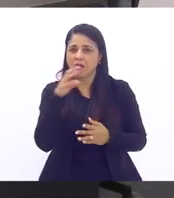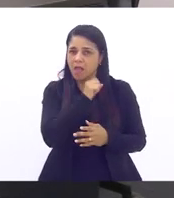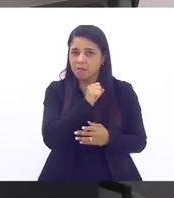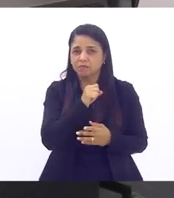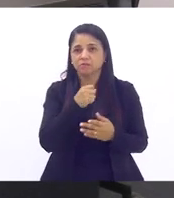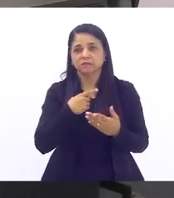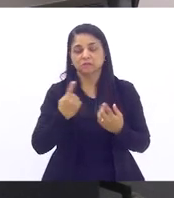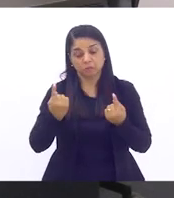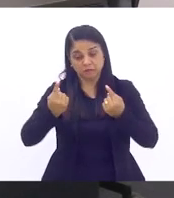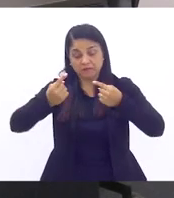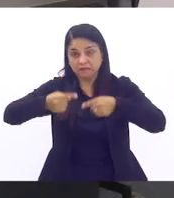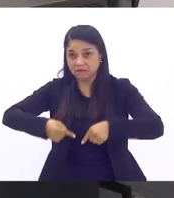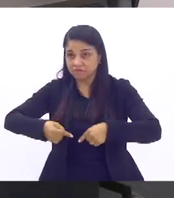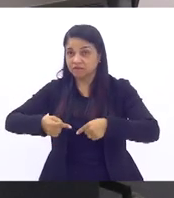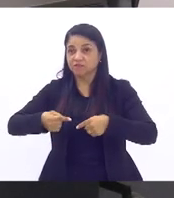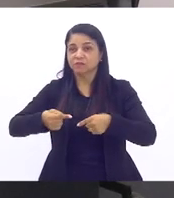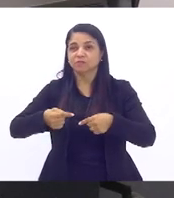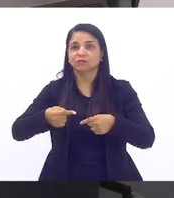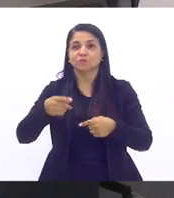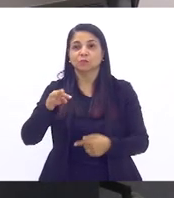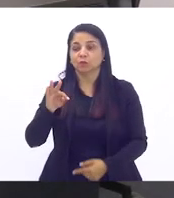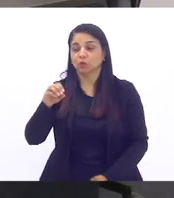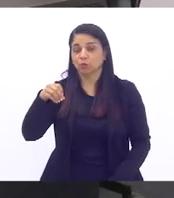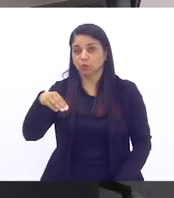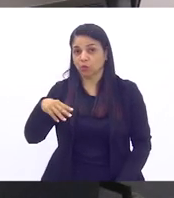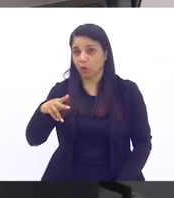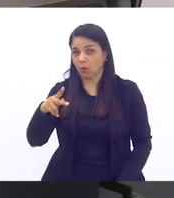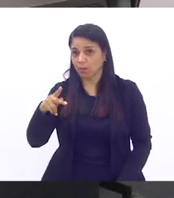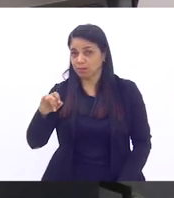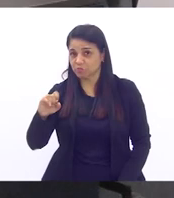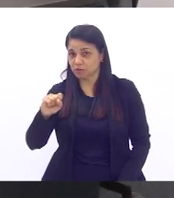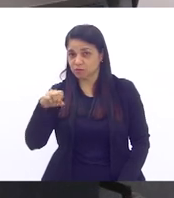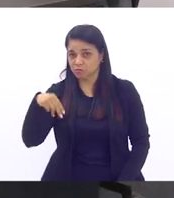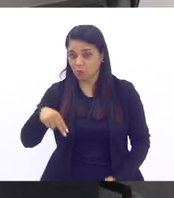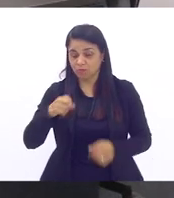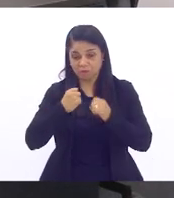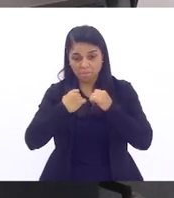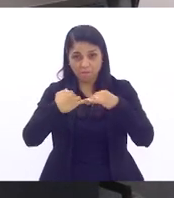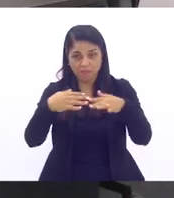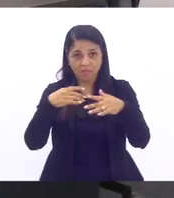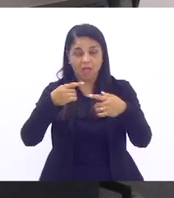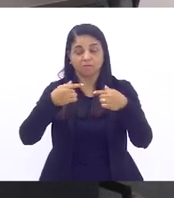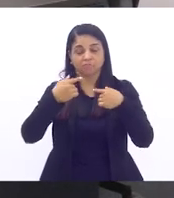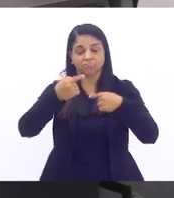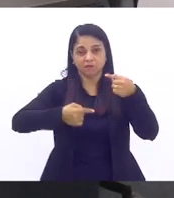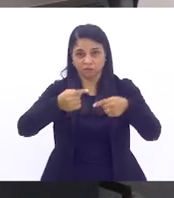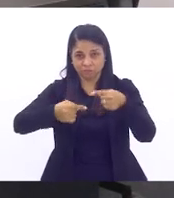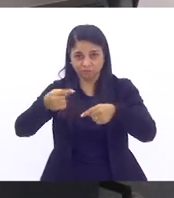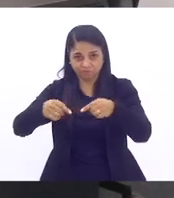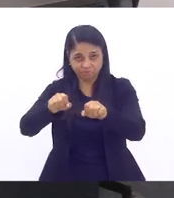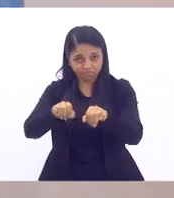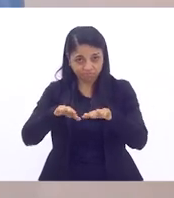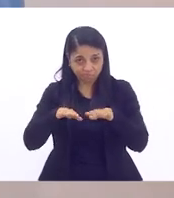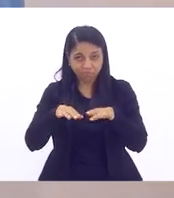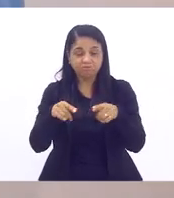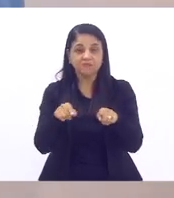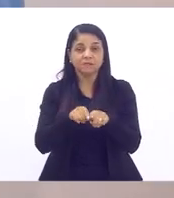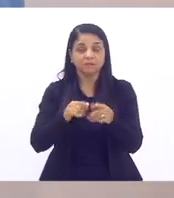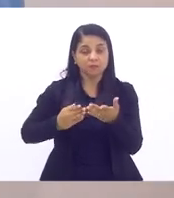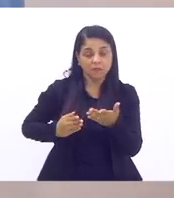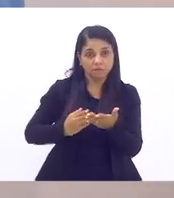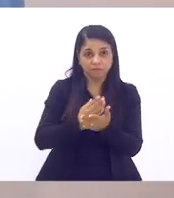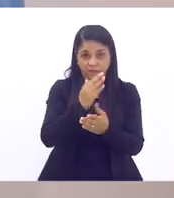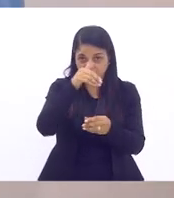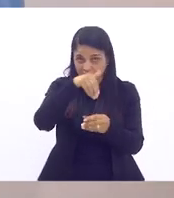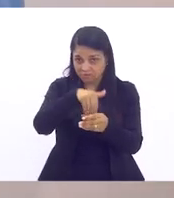chefe de gabinete da presidência o Thompson de colocar em plenário mais rápido possível e que a gente possa fazer no dia da